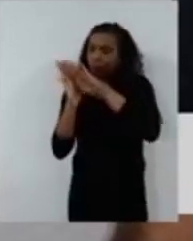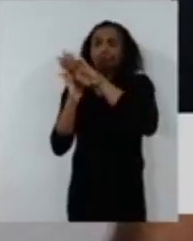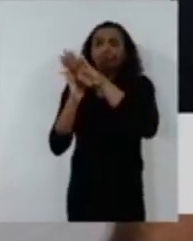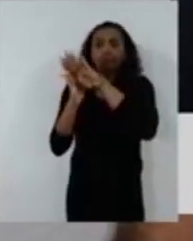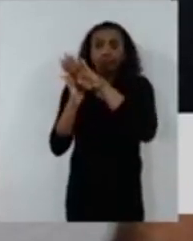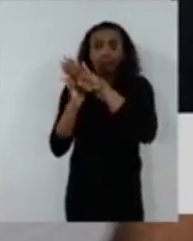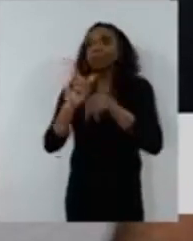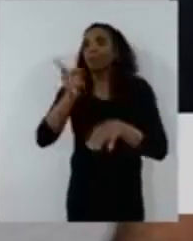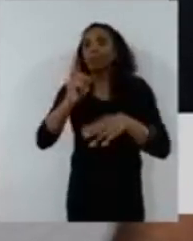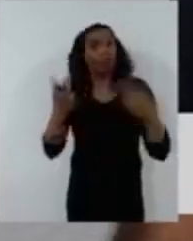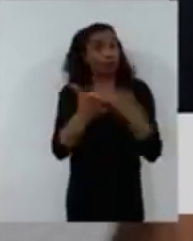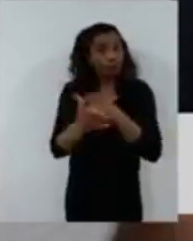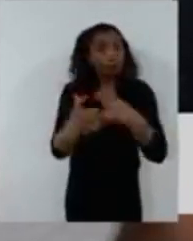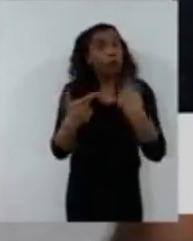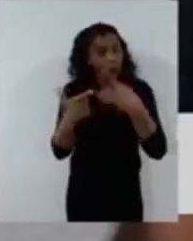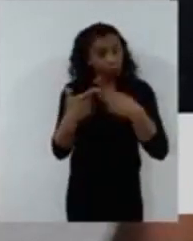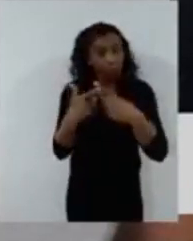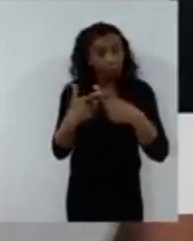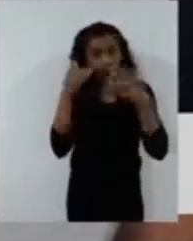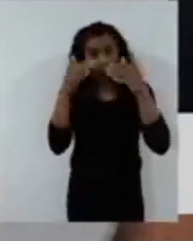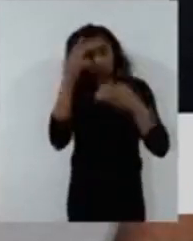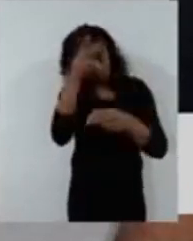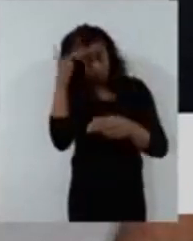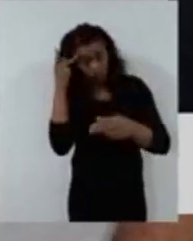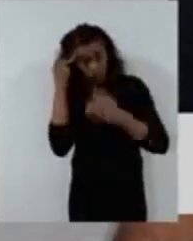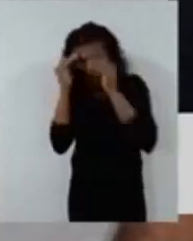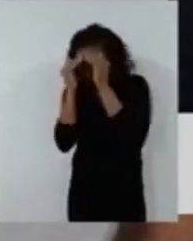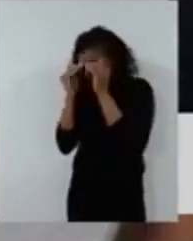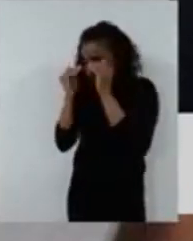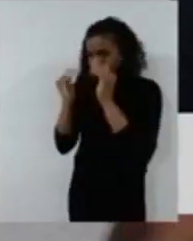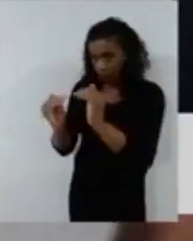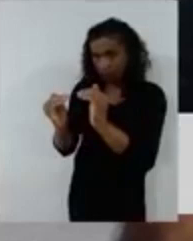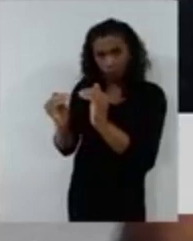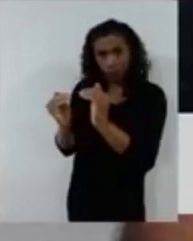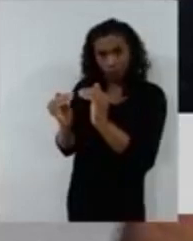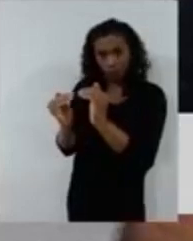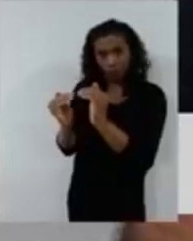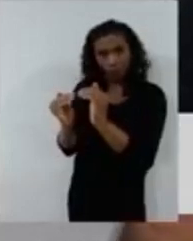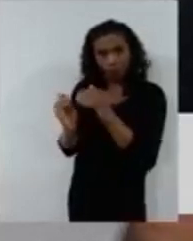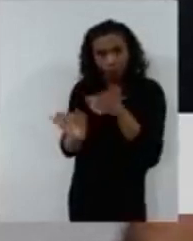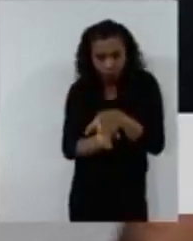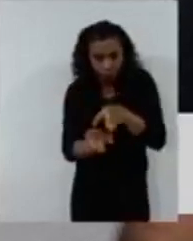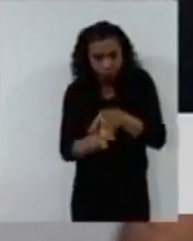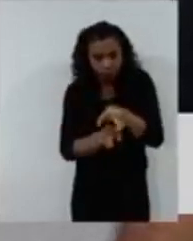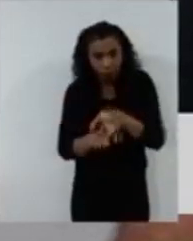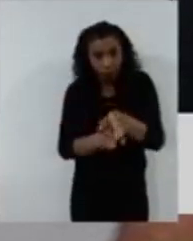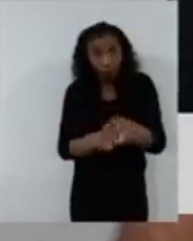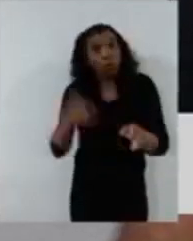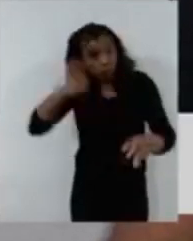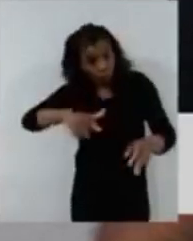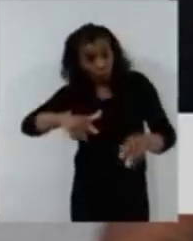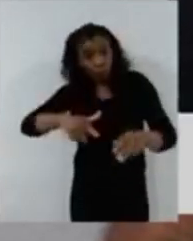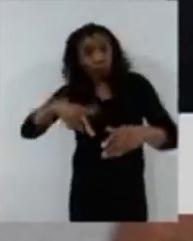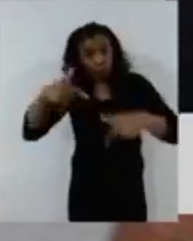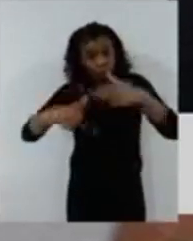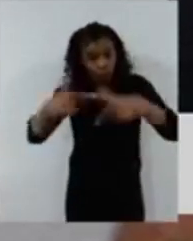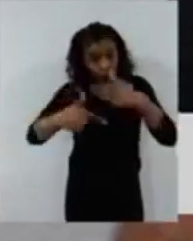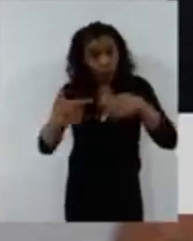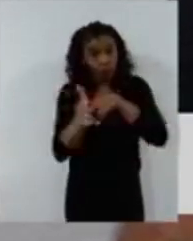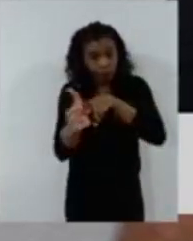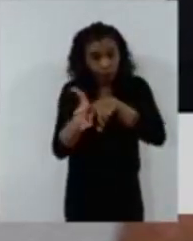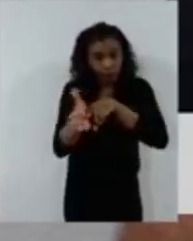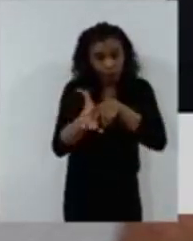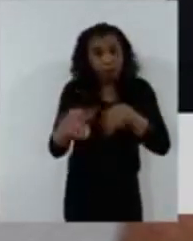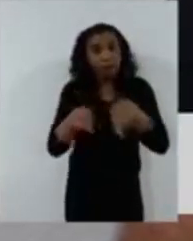das medidas restritivas que tivemos. Um outro trabalho realizado pela Unicamp mostra que as medidas